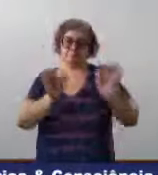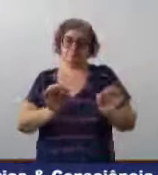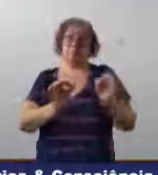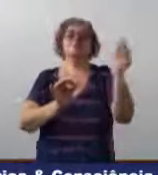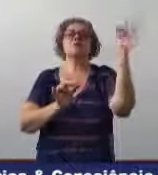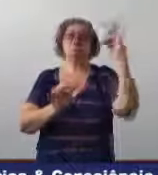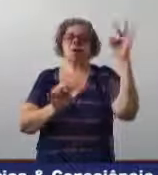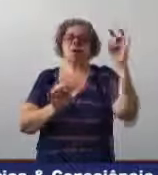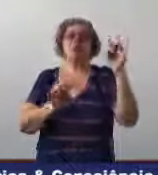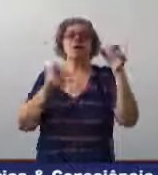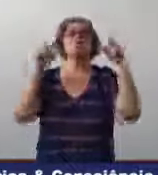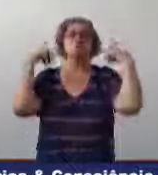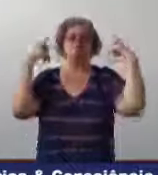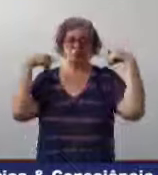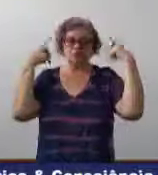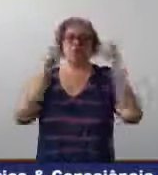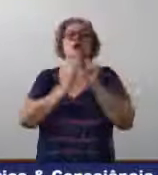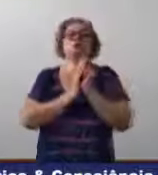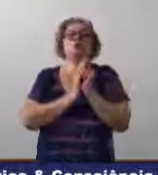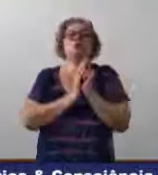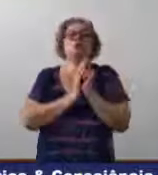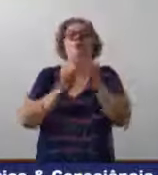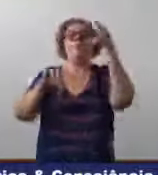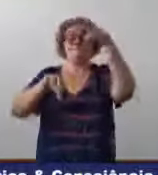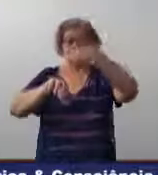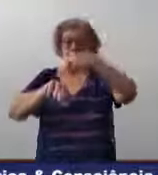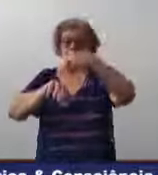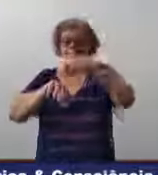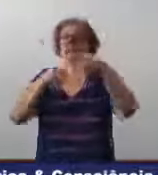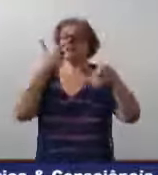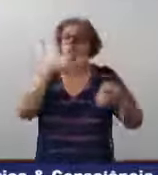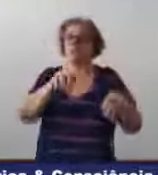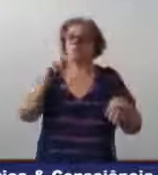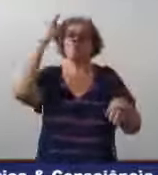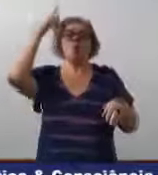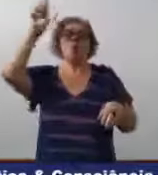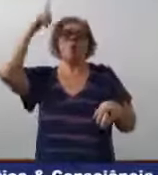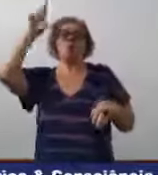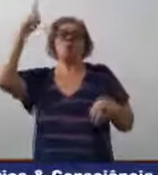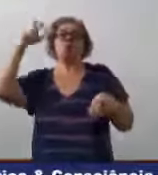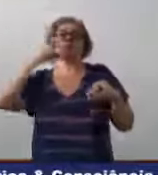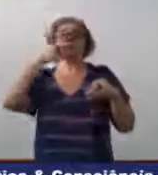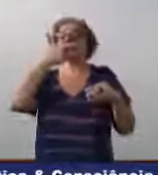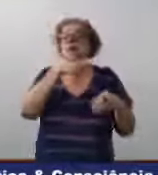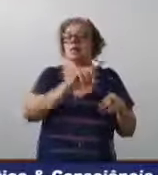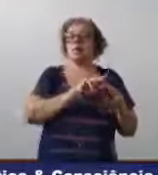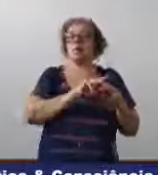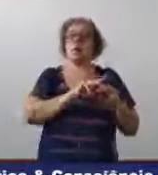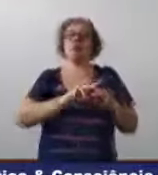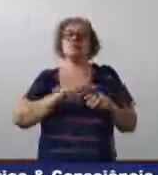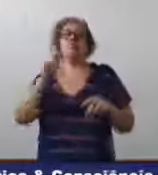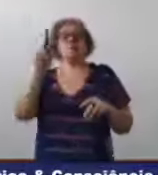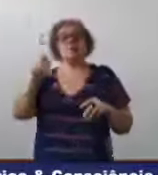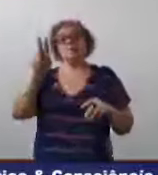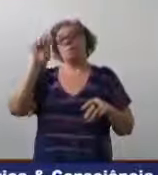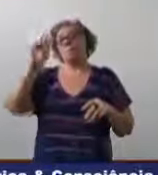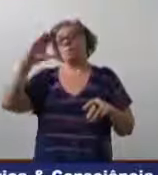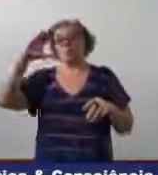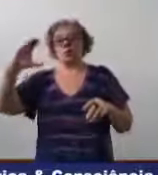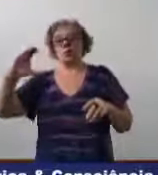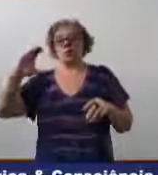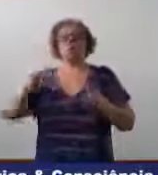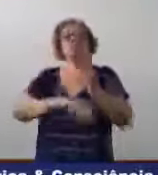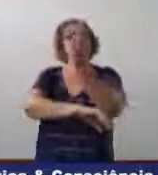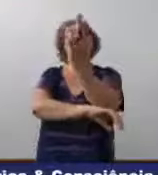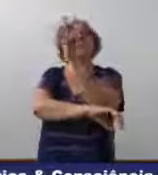Direito, professor universitário e mestre em Linguística na área de Lógica da Linguagem Natural pela PUC do Rio Grande do